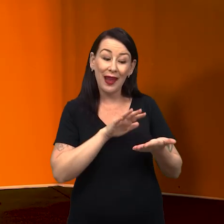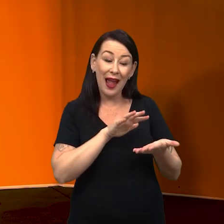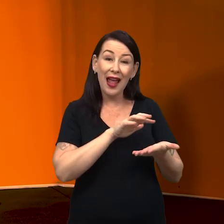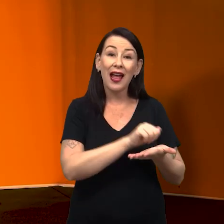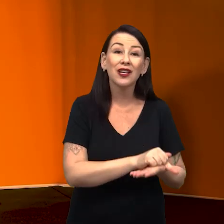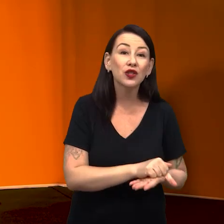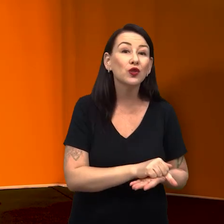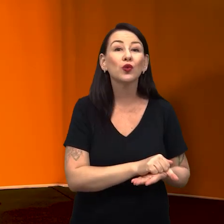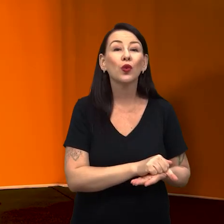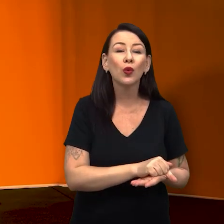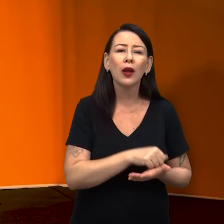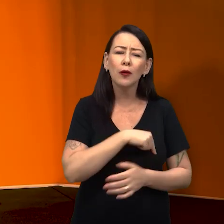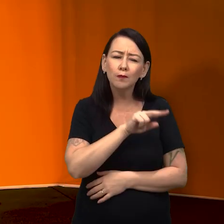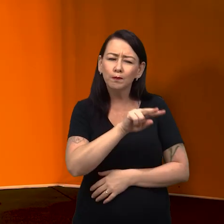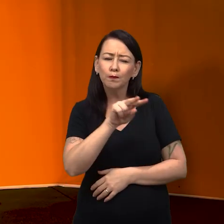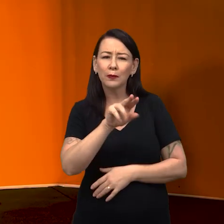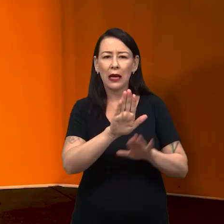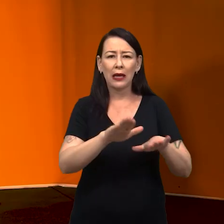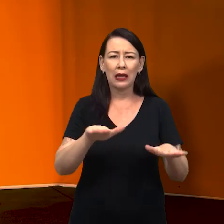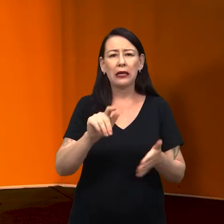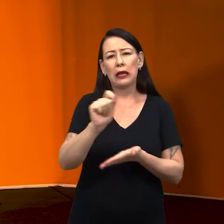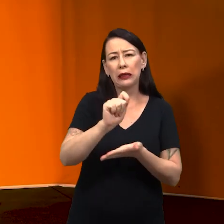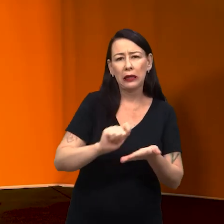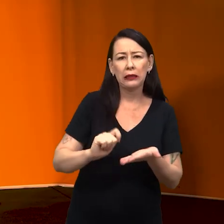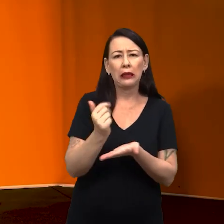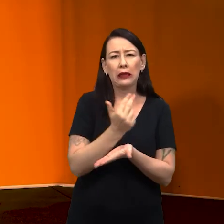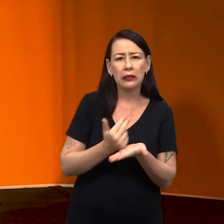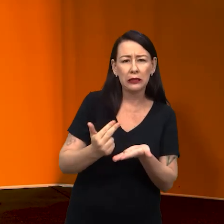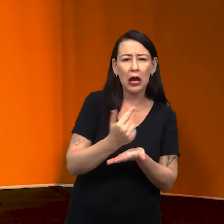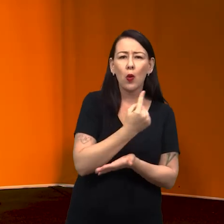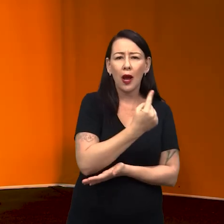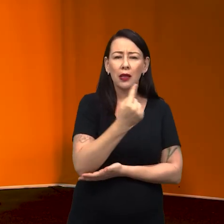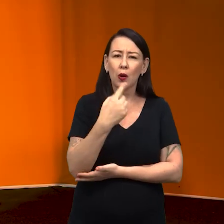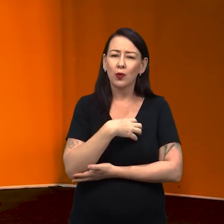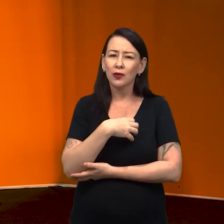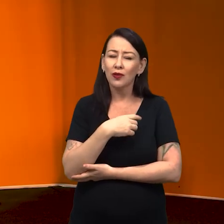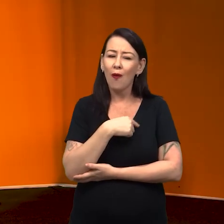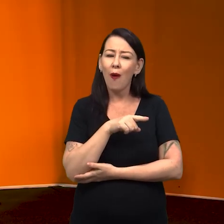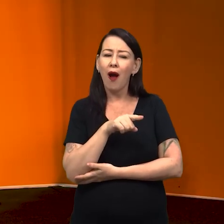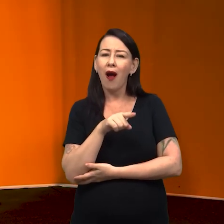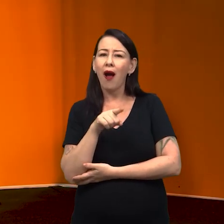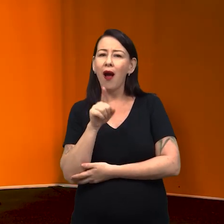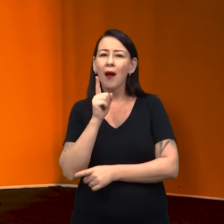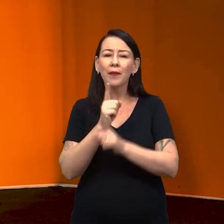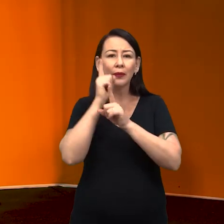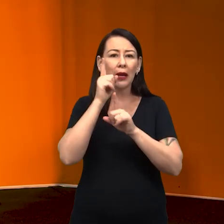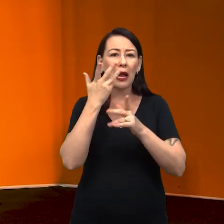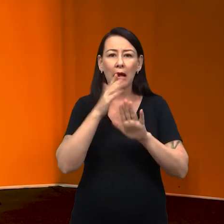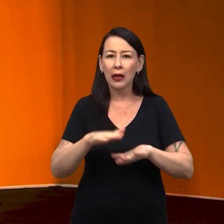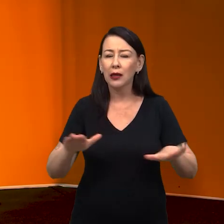crianças escrevendo, desenhando, cada um registrava da sua forma. Eu descobri muitas crianças não alfabetizadas.